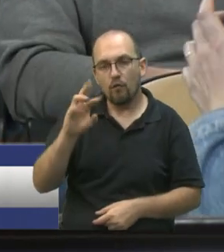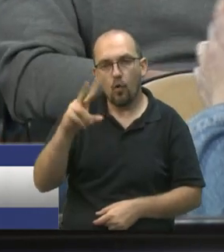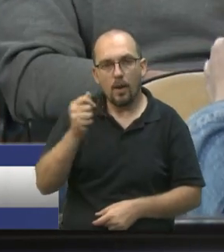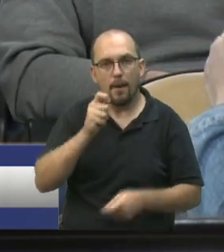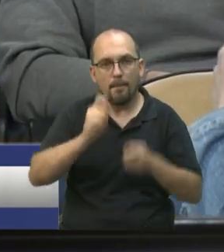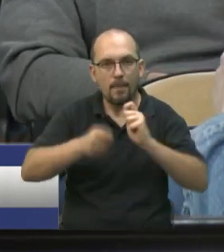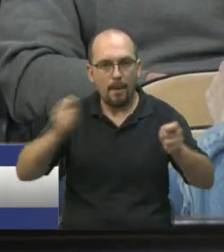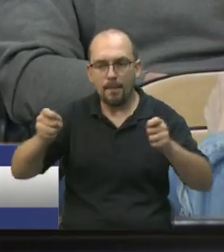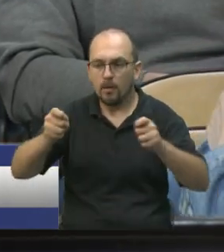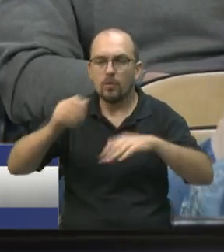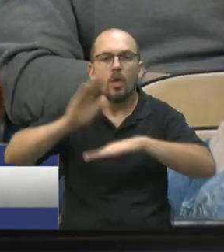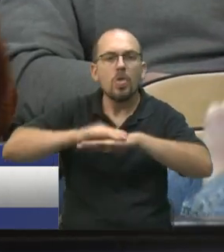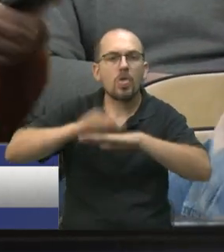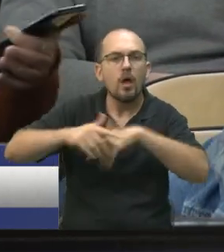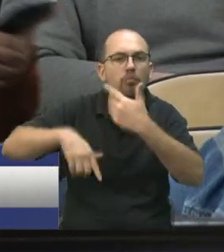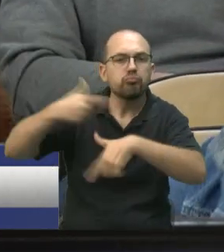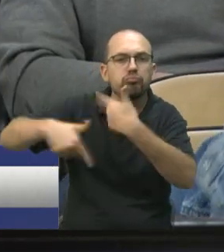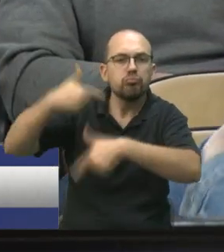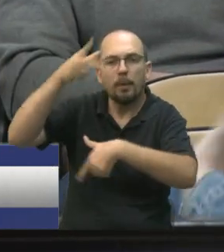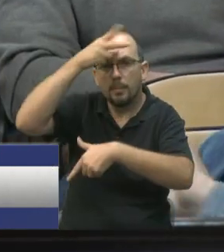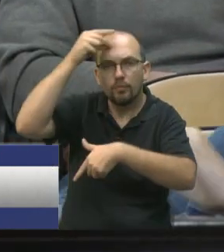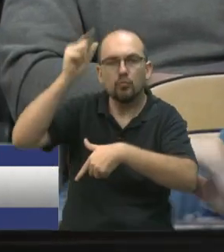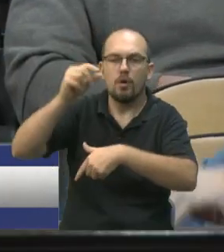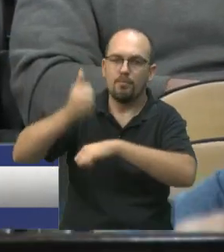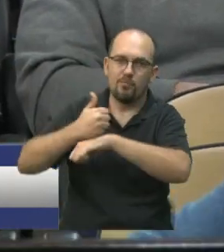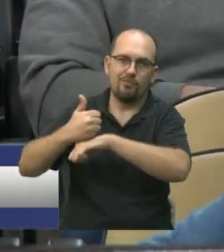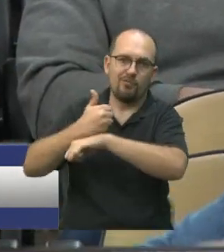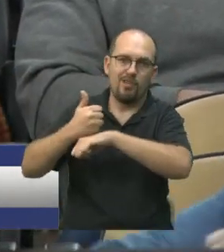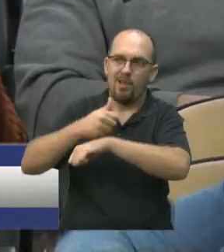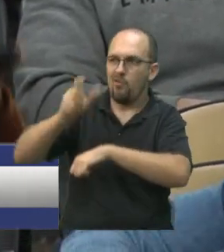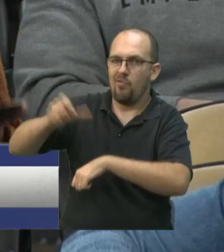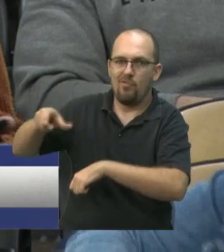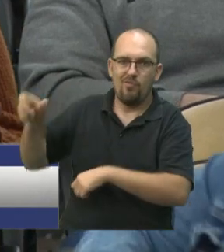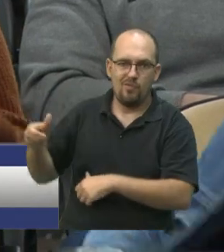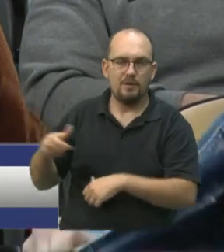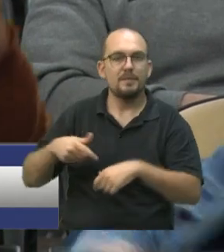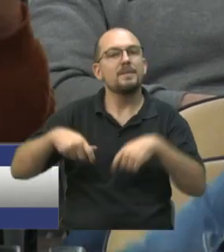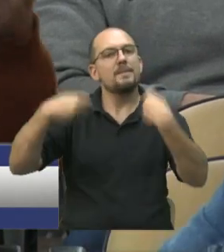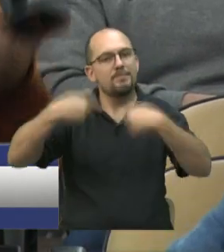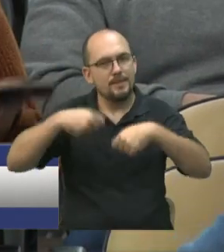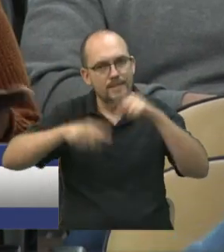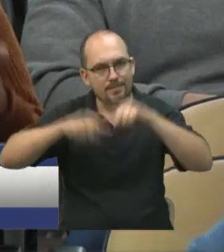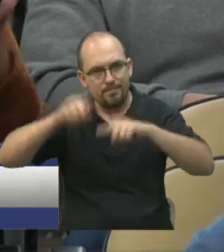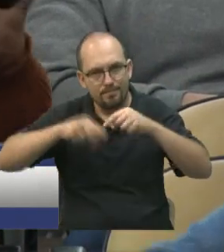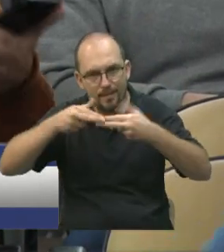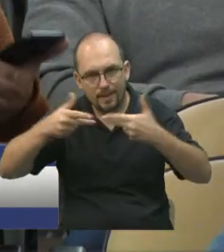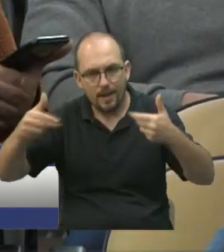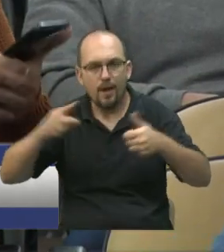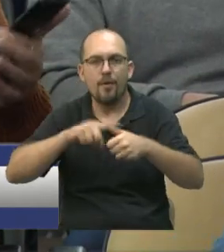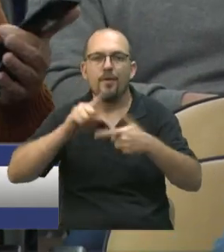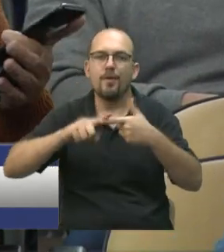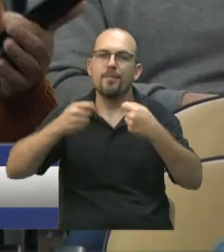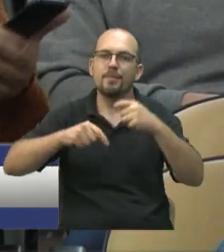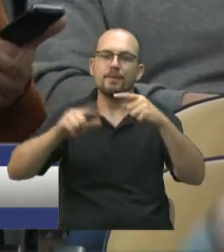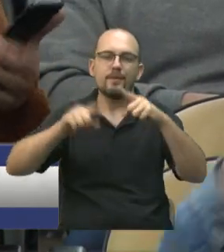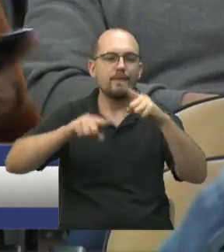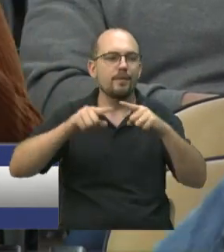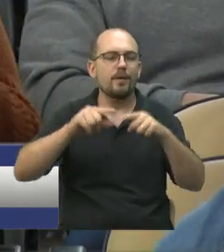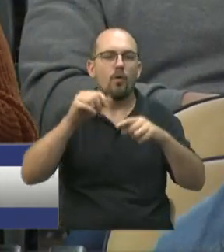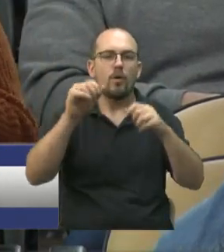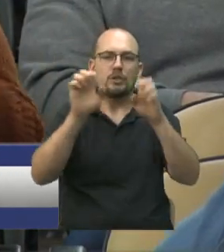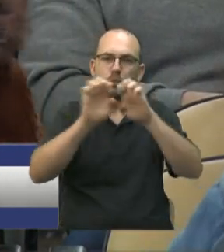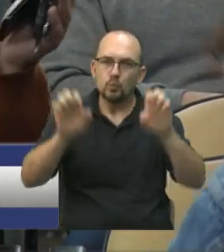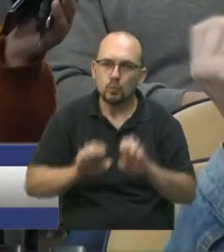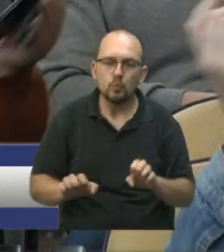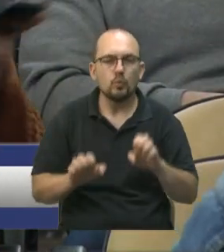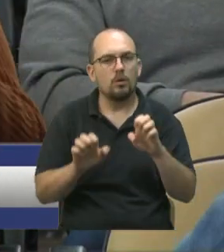serviço acontecer é o profissional que está na folha de pagamento. Precisa de equipamento, precisa de recurso, precisa de estrutura mesmo, mas